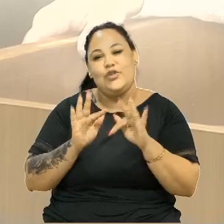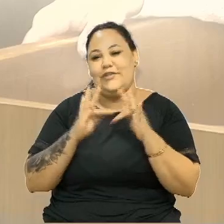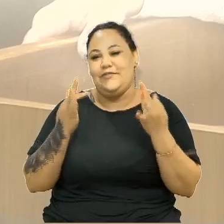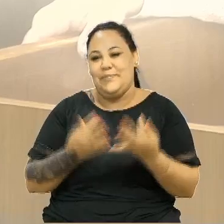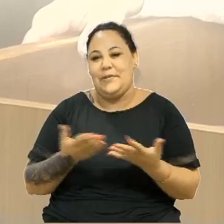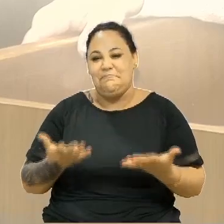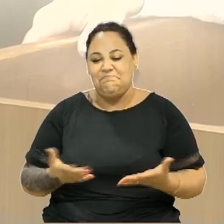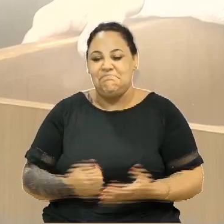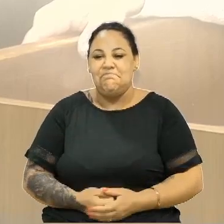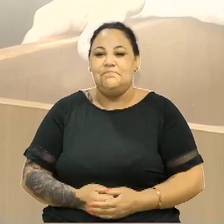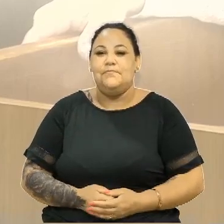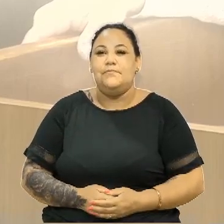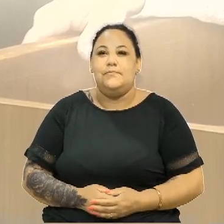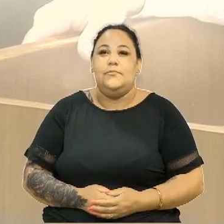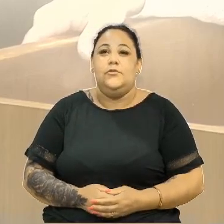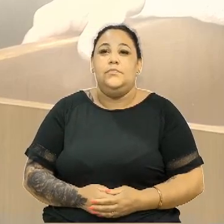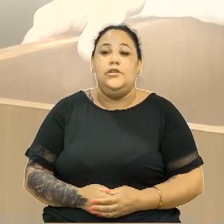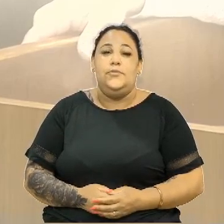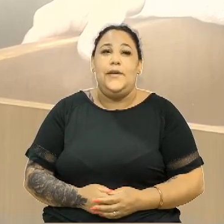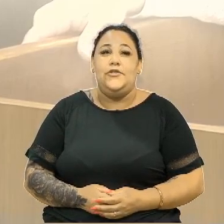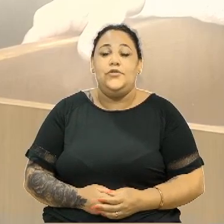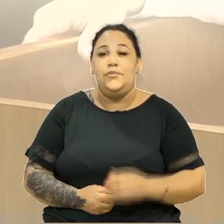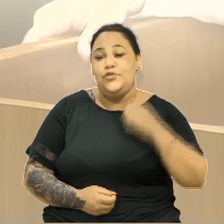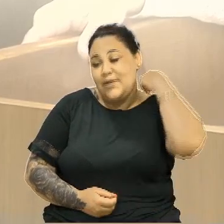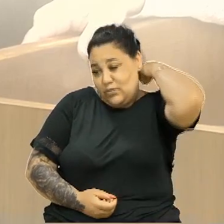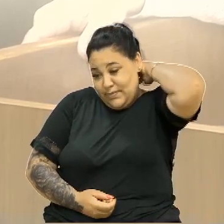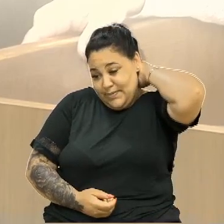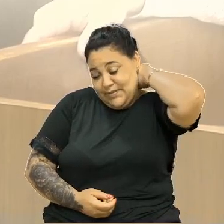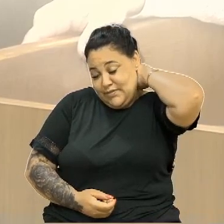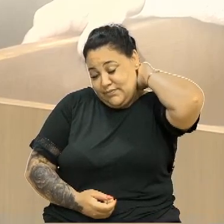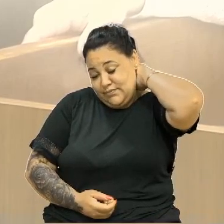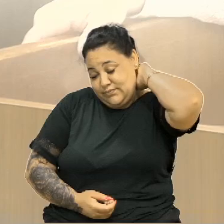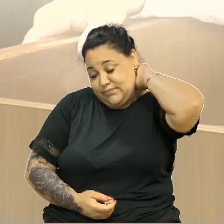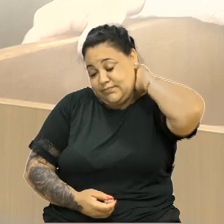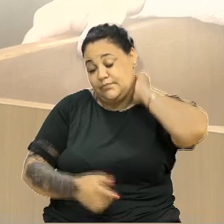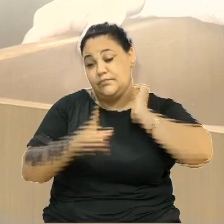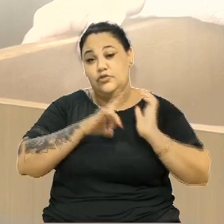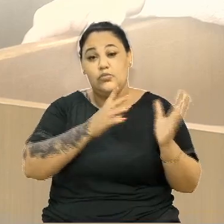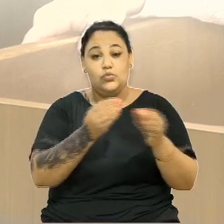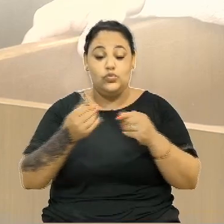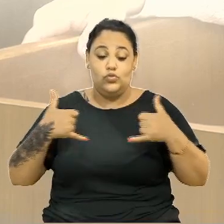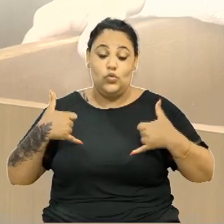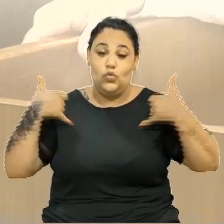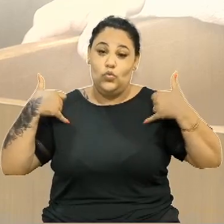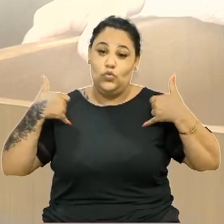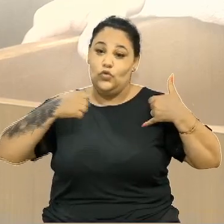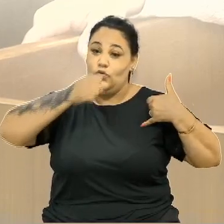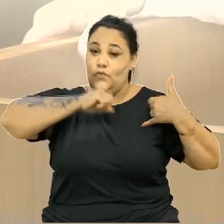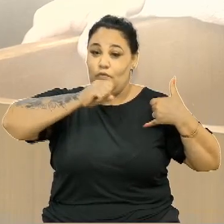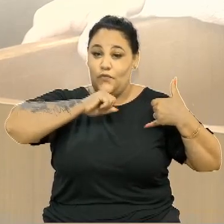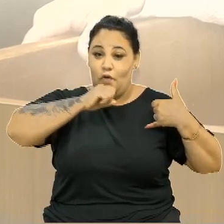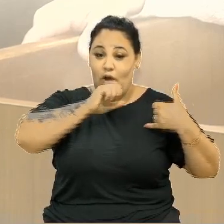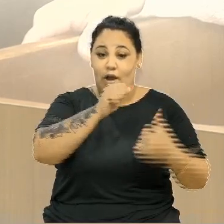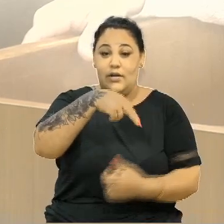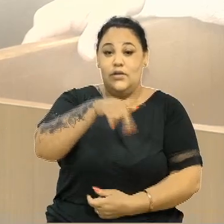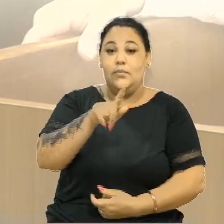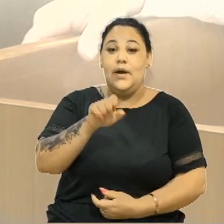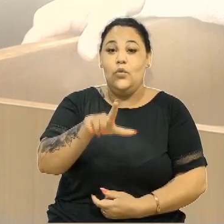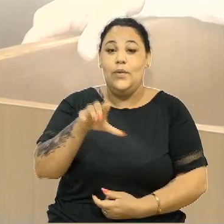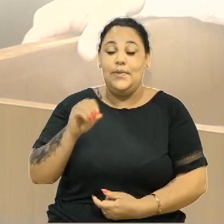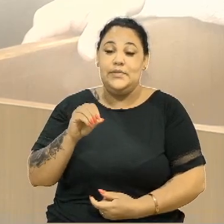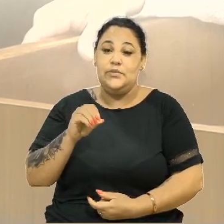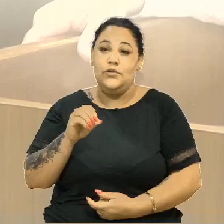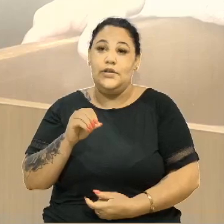Ele tinha também muito orgulho dos seus avós, Ângelo D'Ambrós, e de seu bisavô,